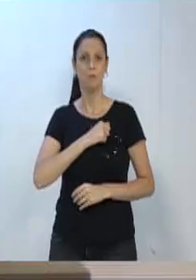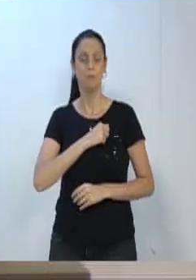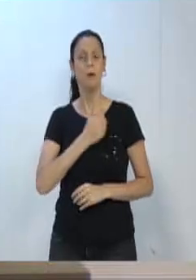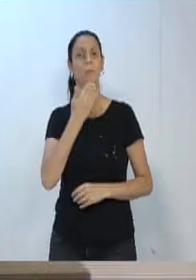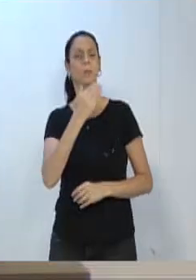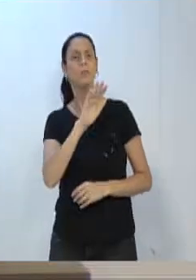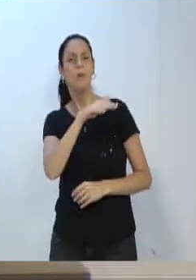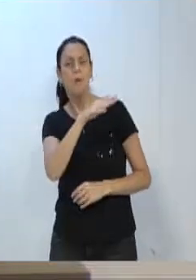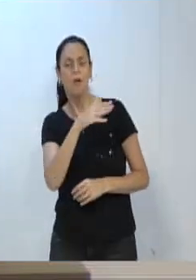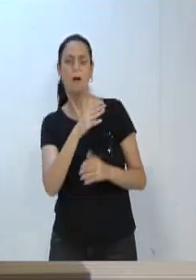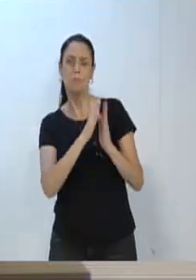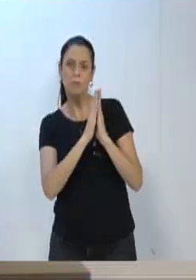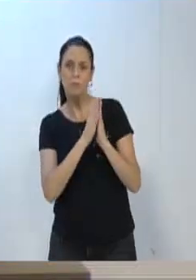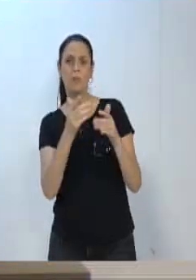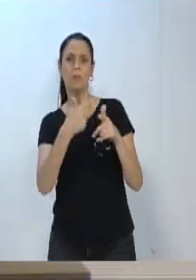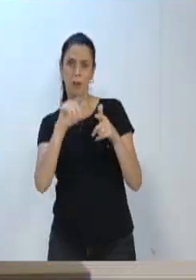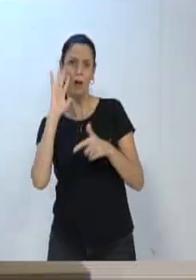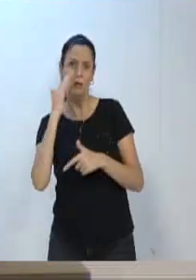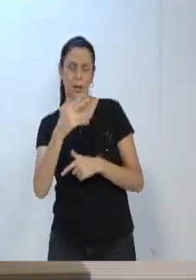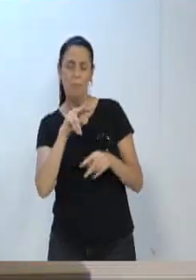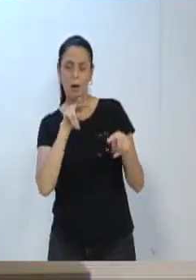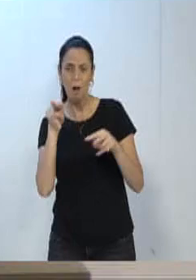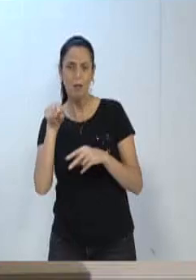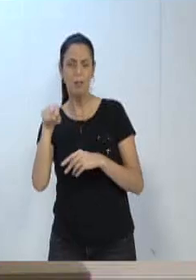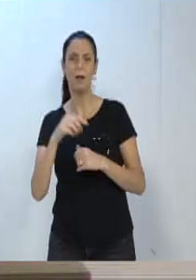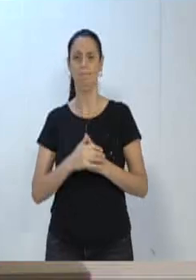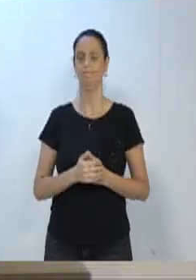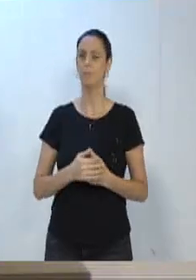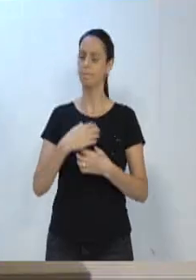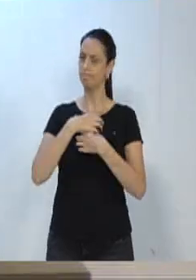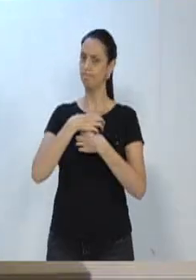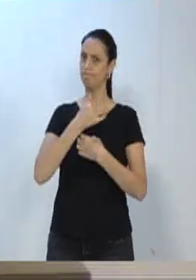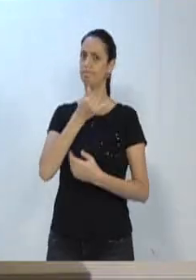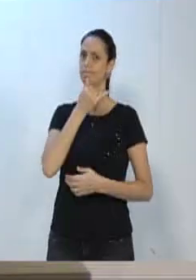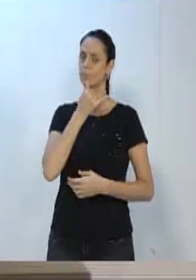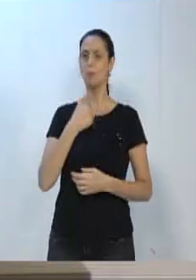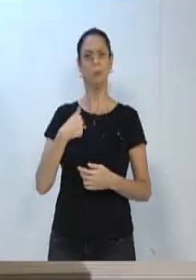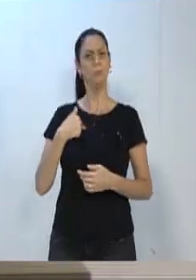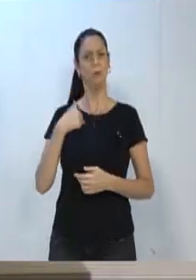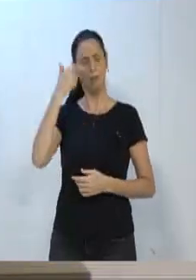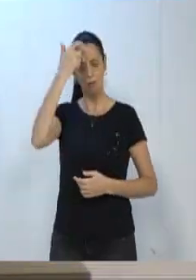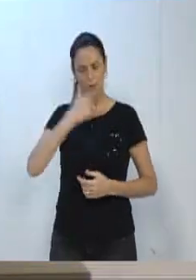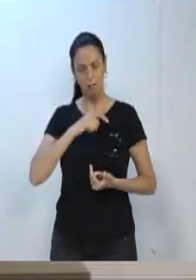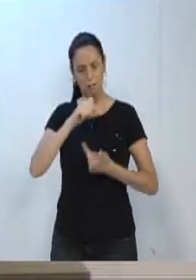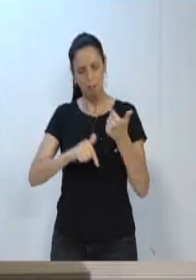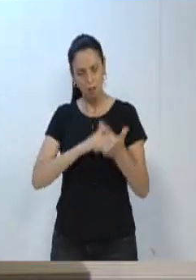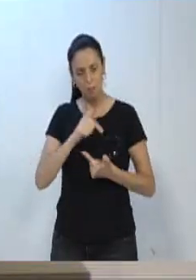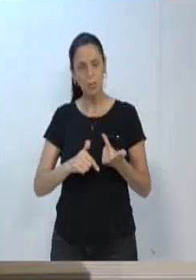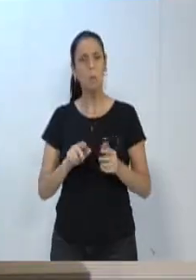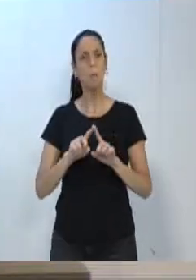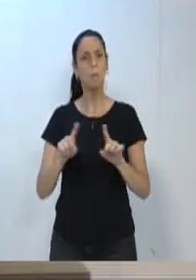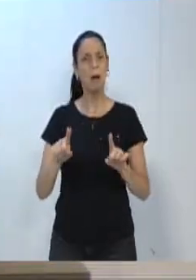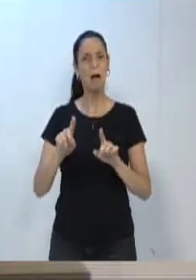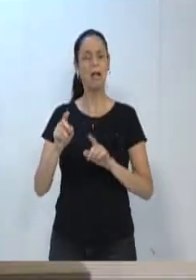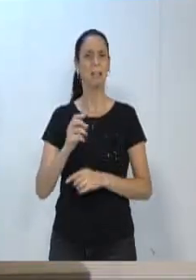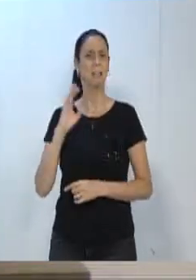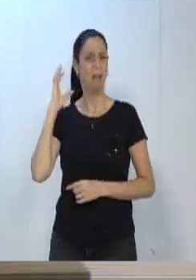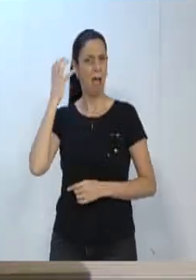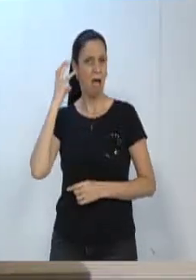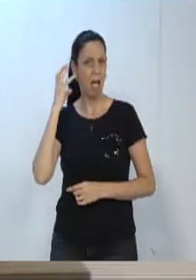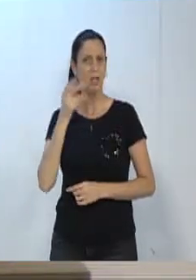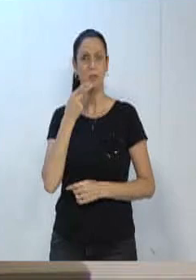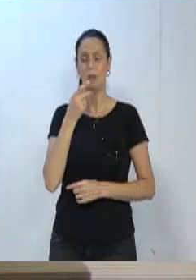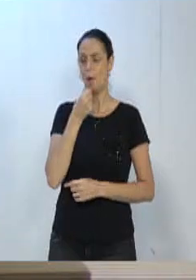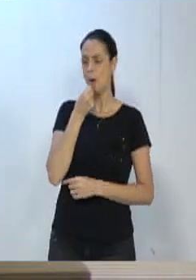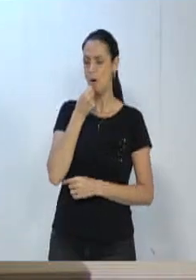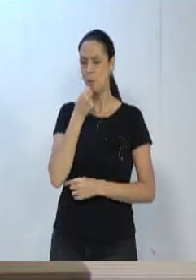acontecia lá. Então é triste que o parlamentar dessa casa faz o trabalho e depois um comunicador vai para a rádio dizer que se não fosse a